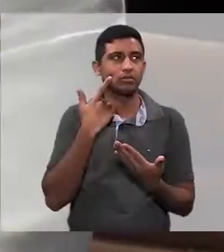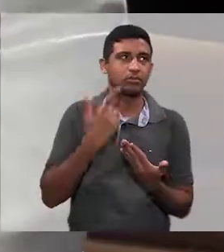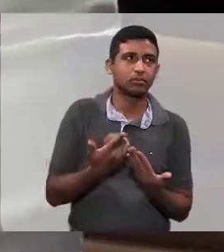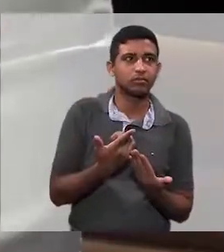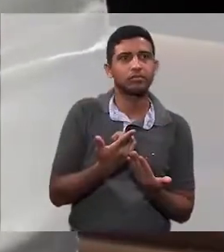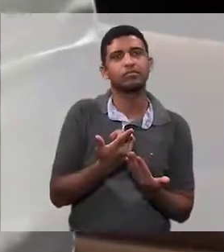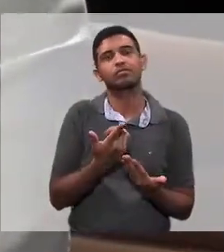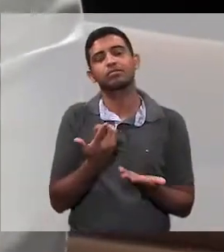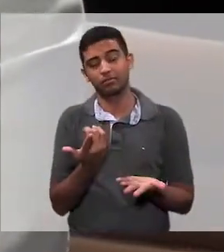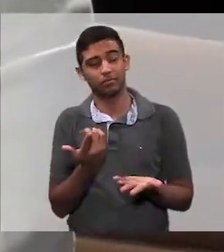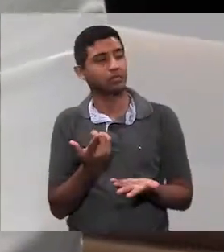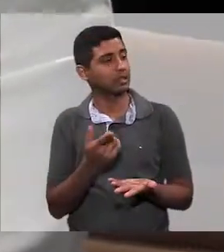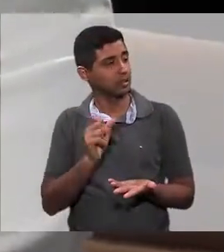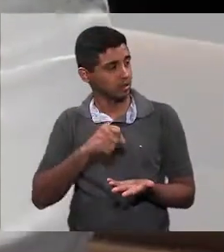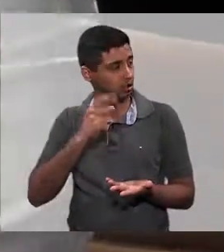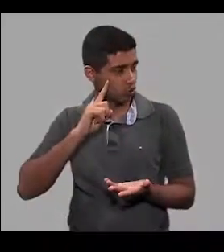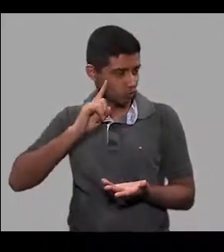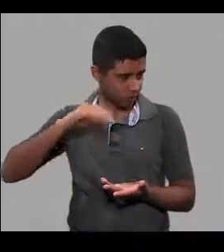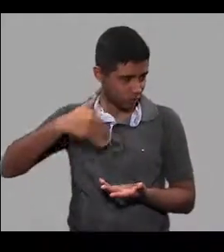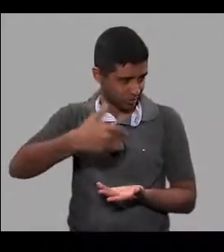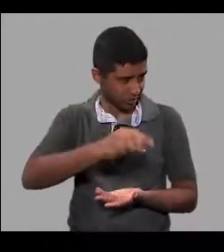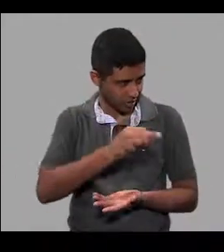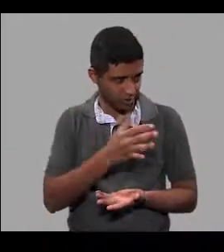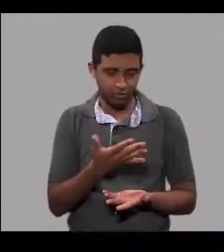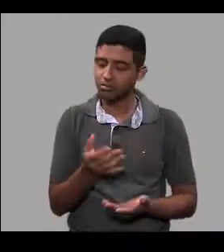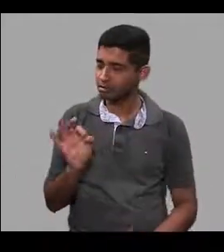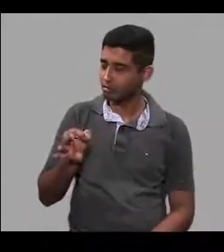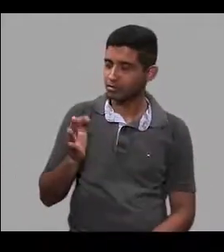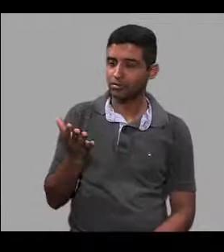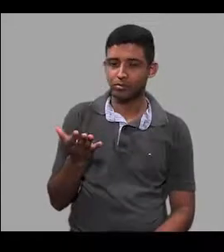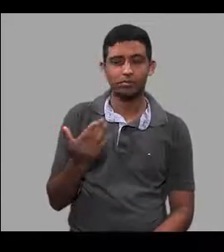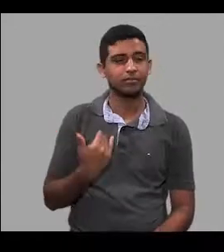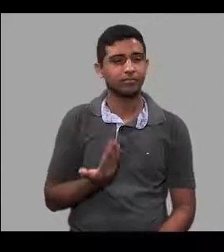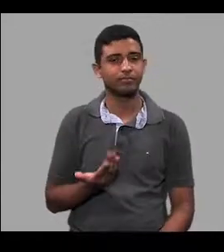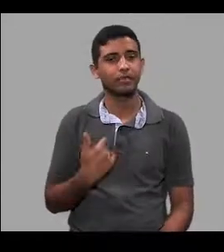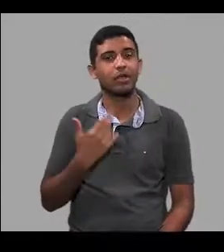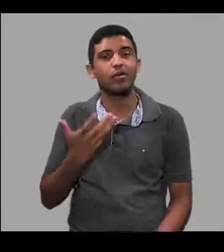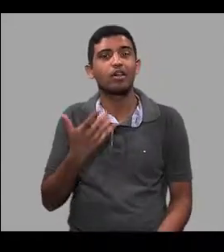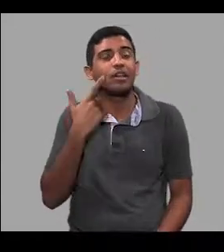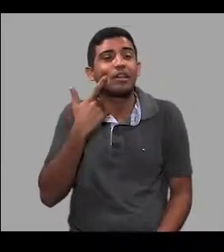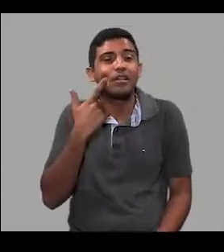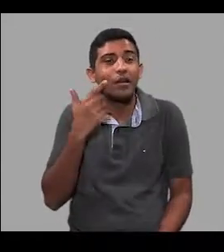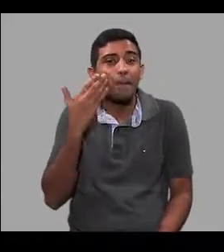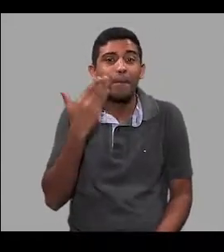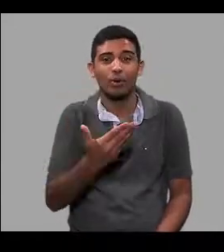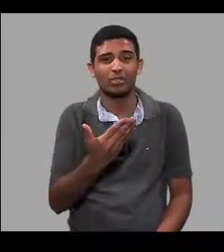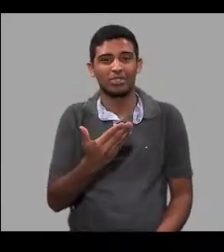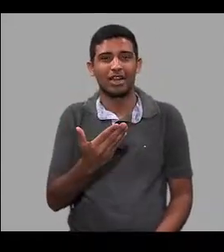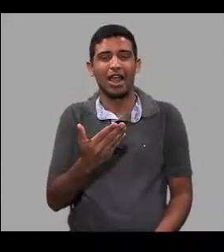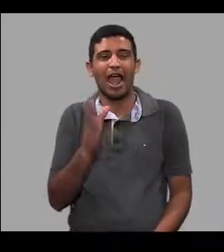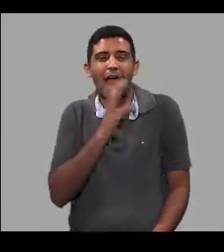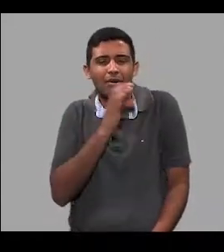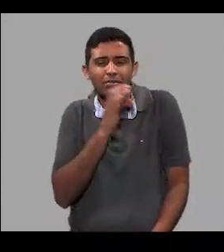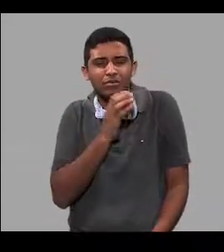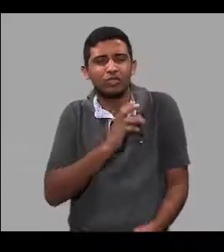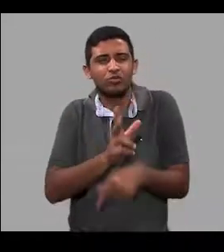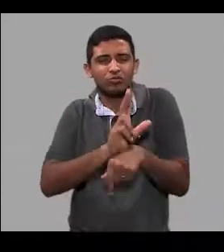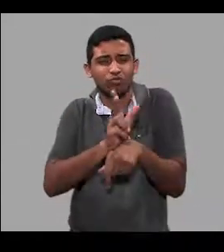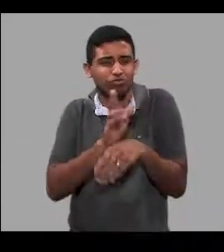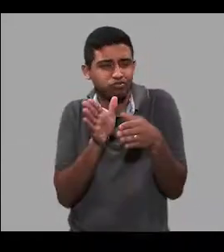processo que é construído cotidianamente. Exatamente, né? Exatamente. Então, eu queria mostrar um trechinho aqui do que a gente